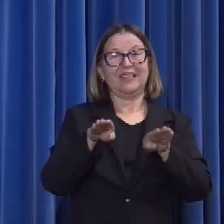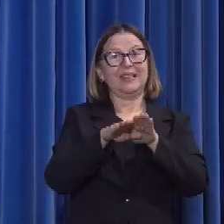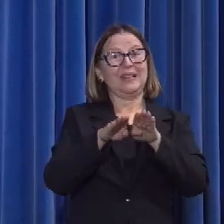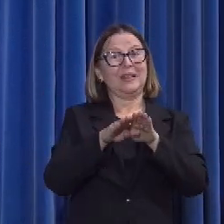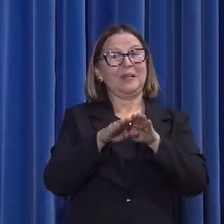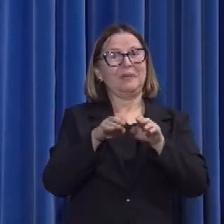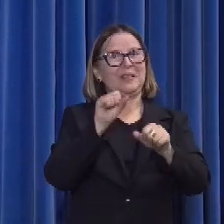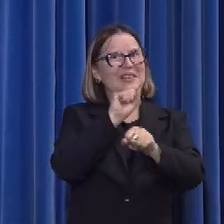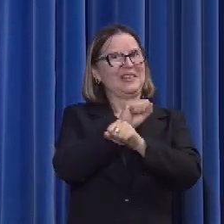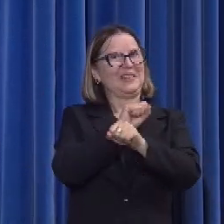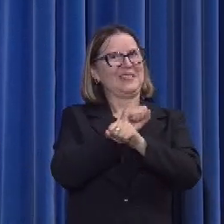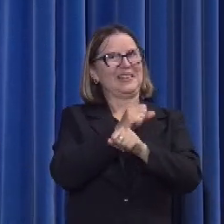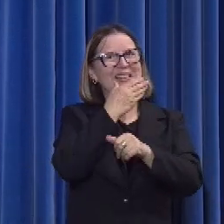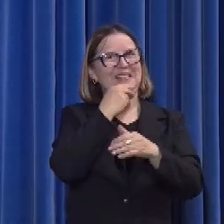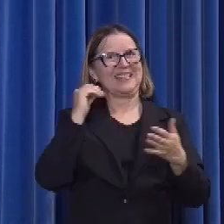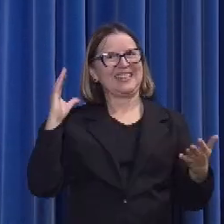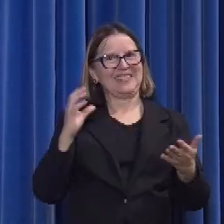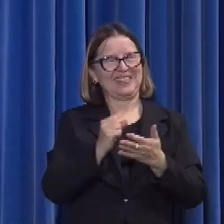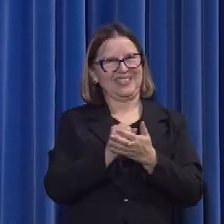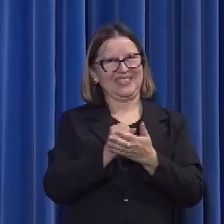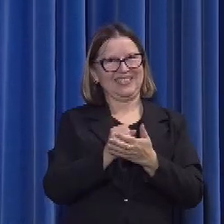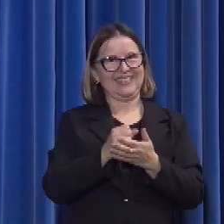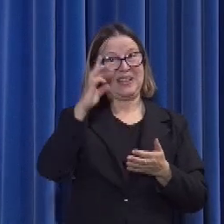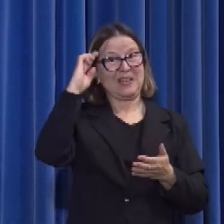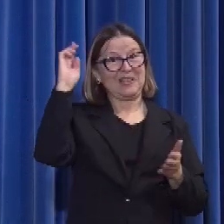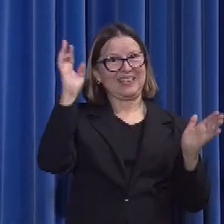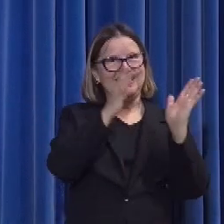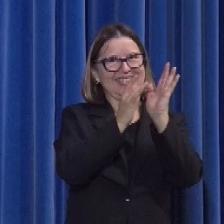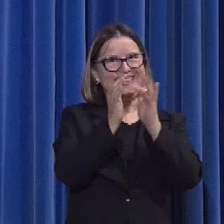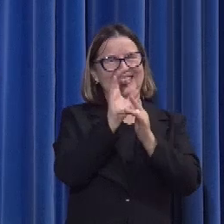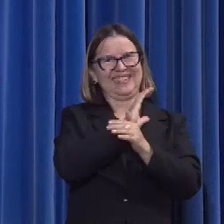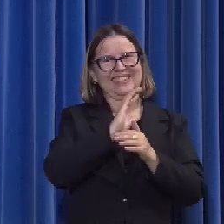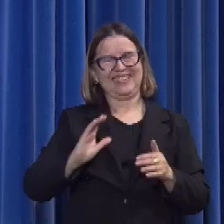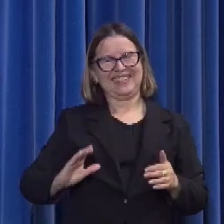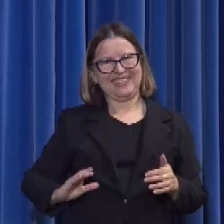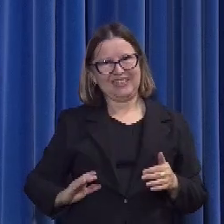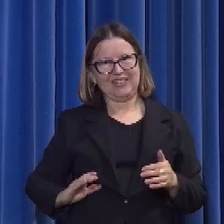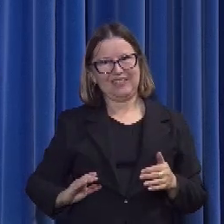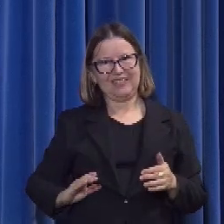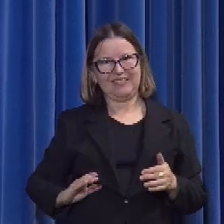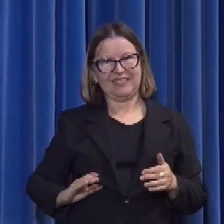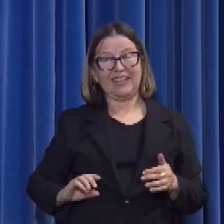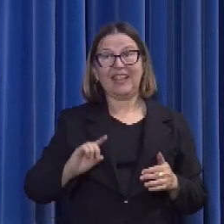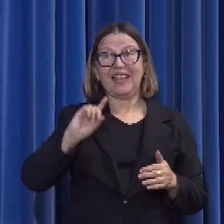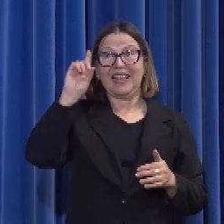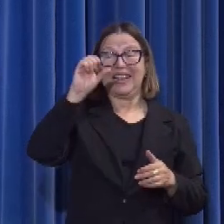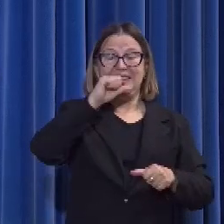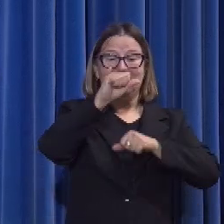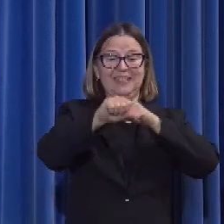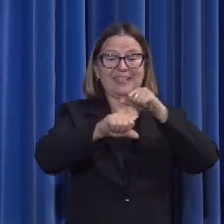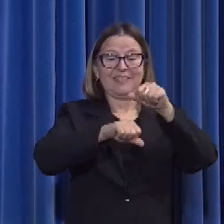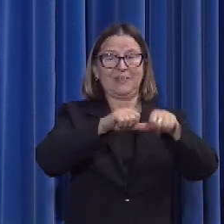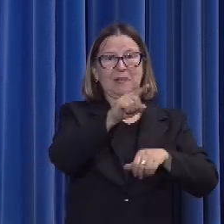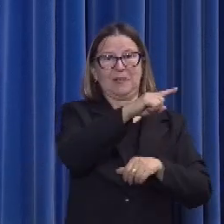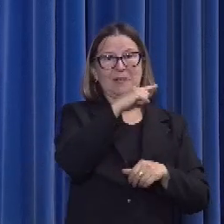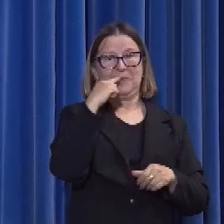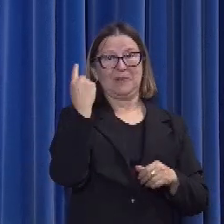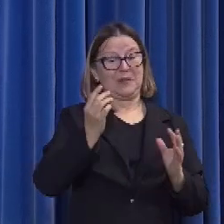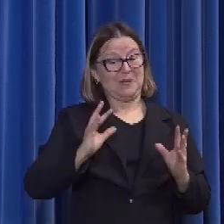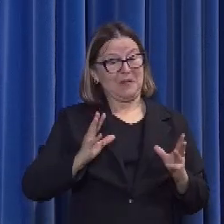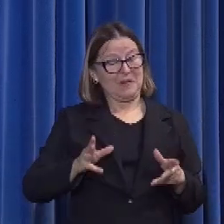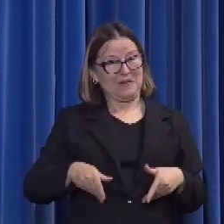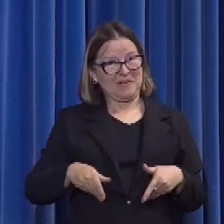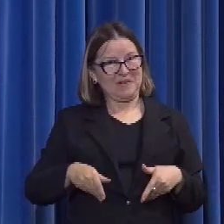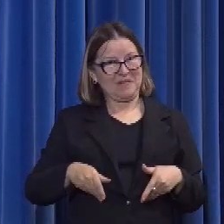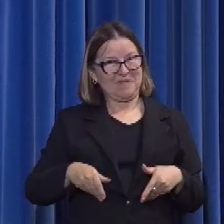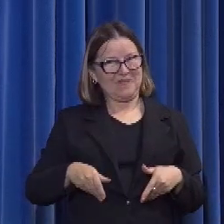aguardamos o Salvador, o Senhor Jesus Cristo, o qual transformará o nosso corpo de humilhação, para